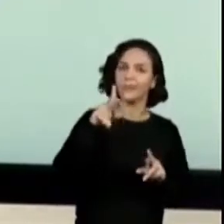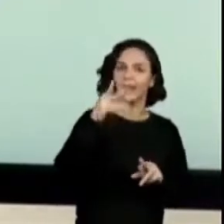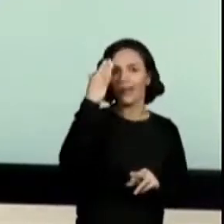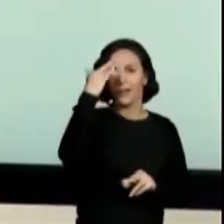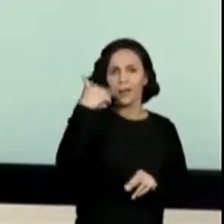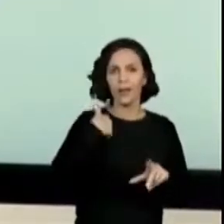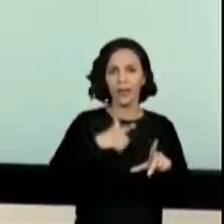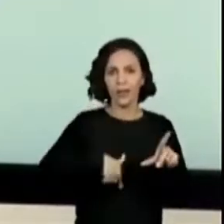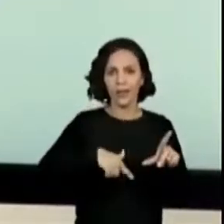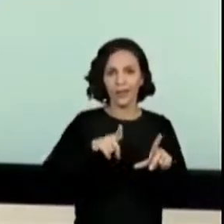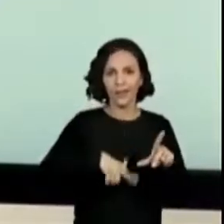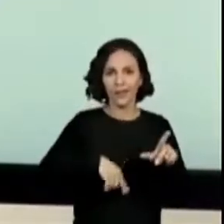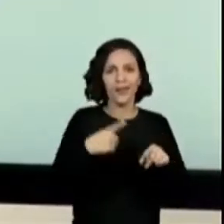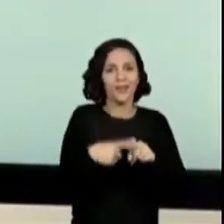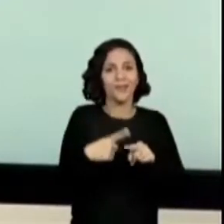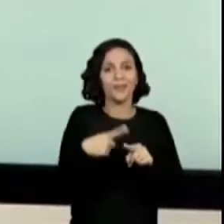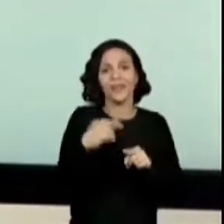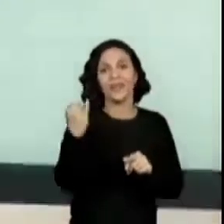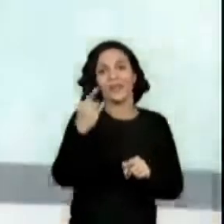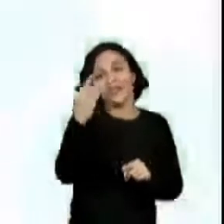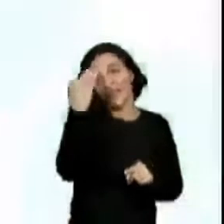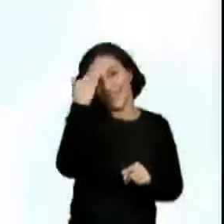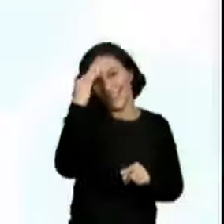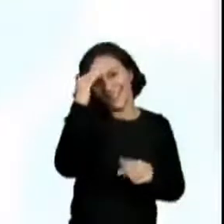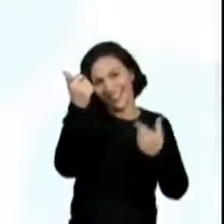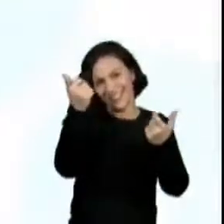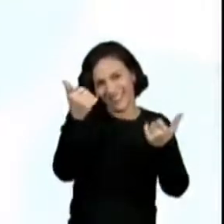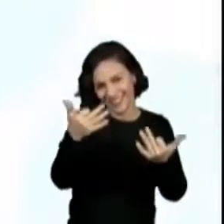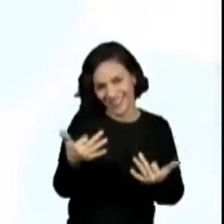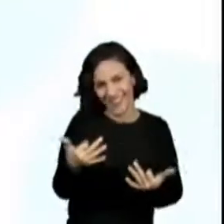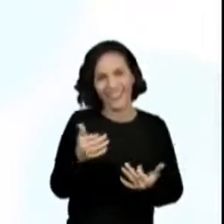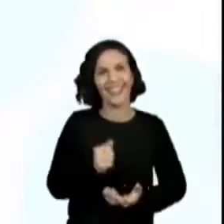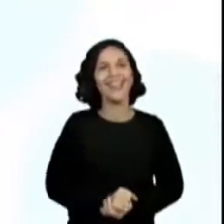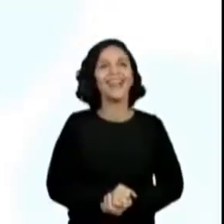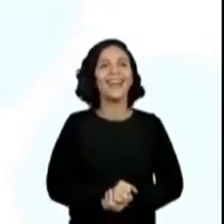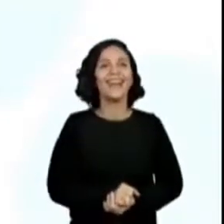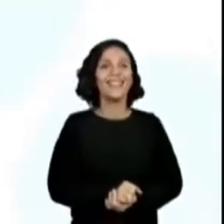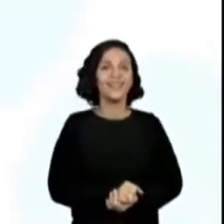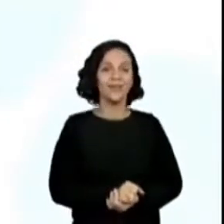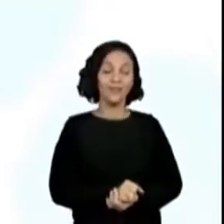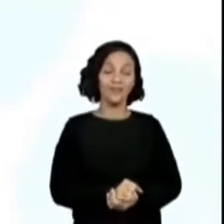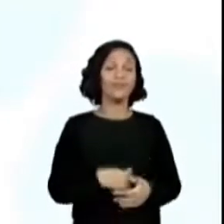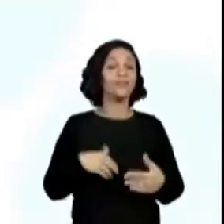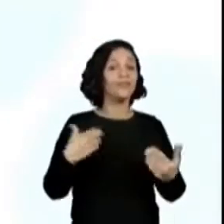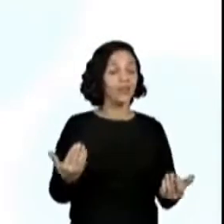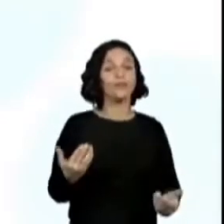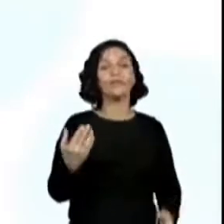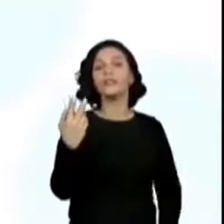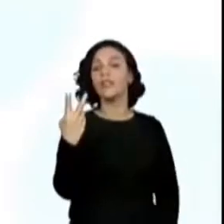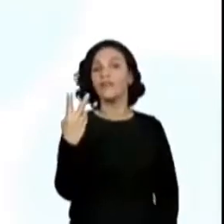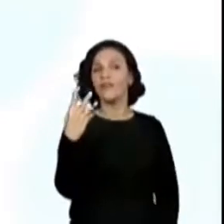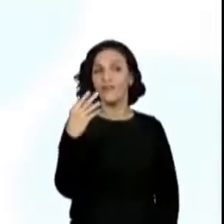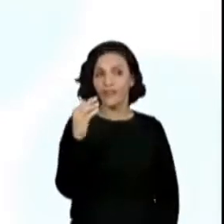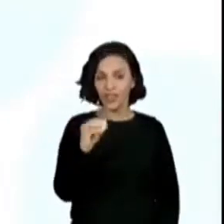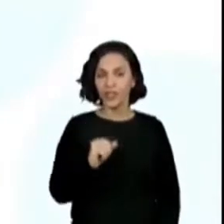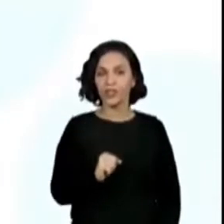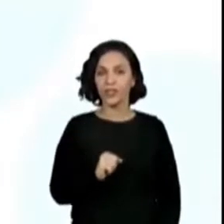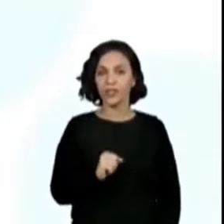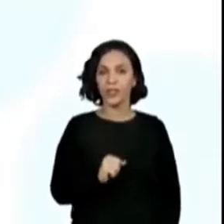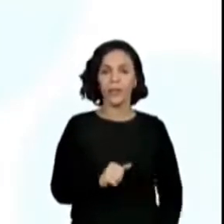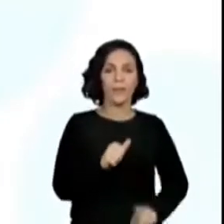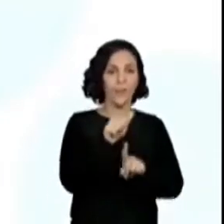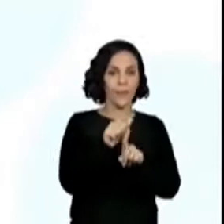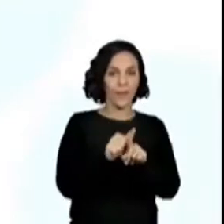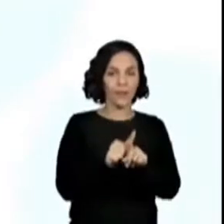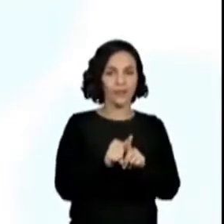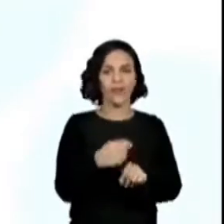entendendo aí, porque o importante é que vocês entendam a explicação. Então, eles colocaram lá, ó, 20 do 10 de